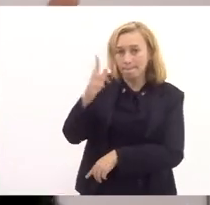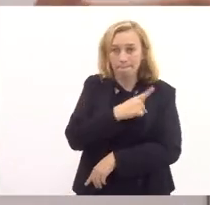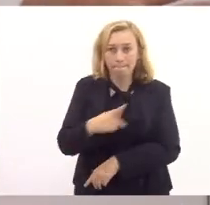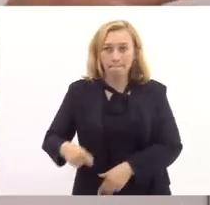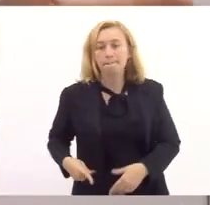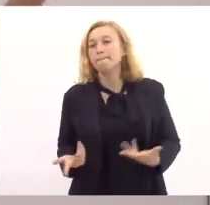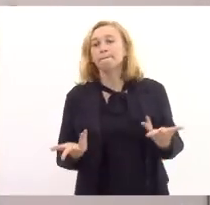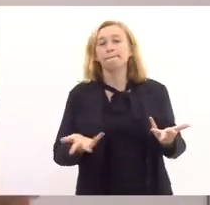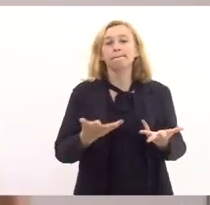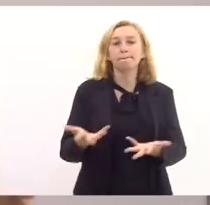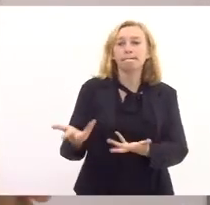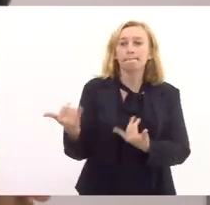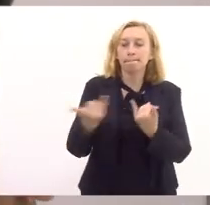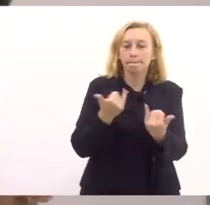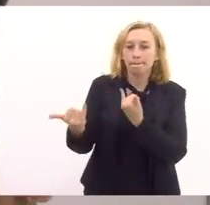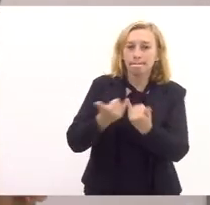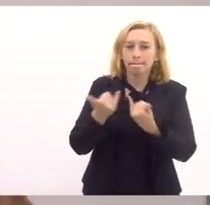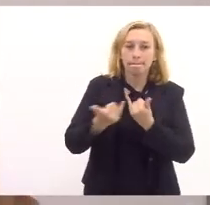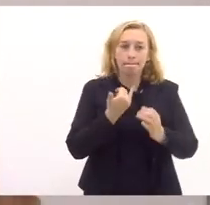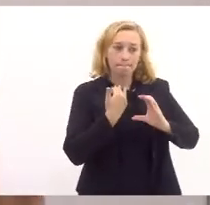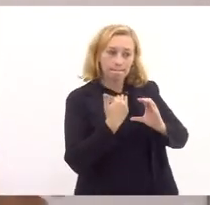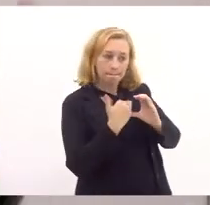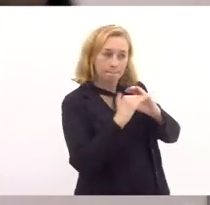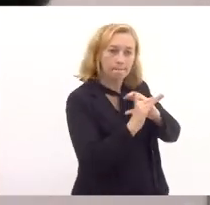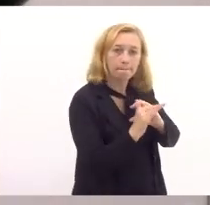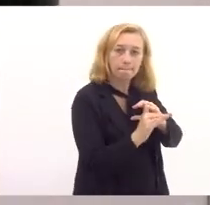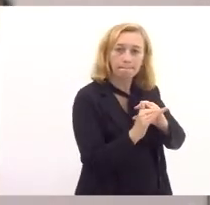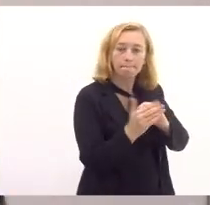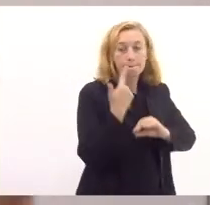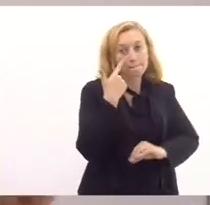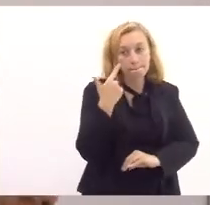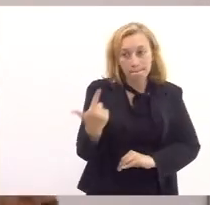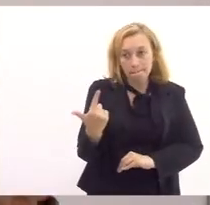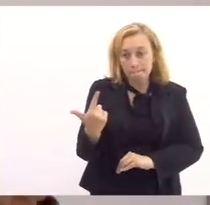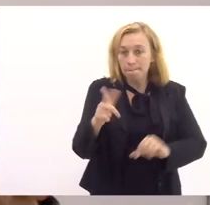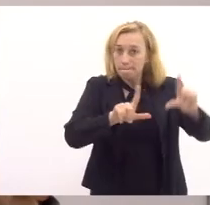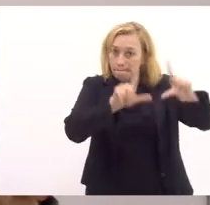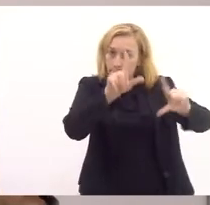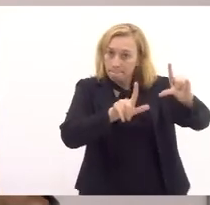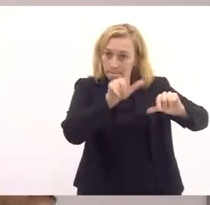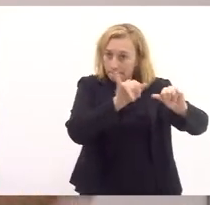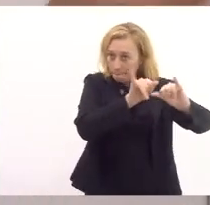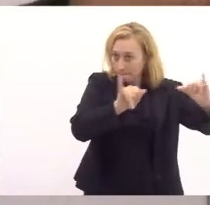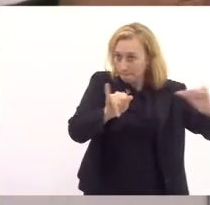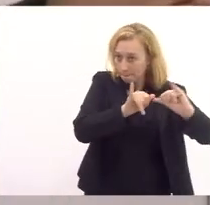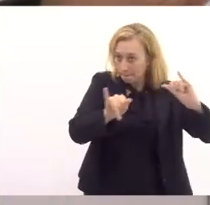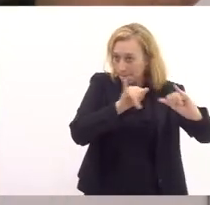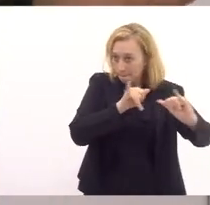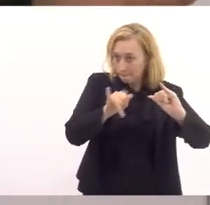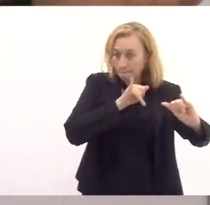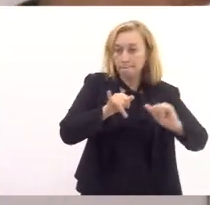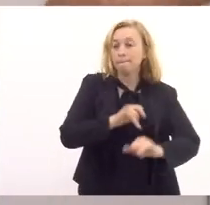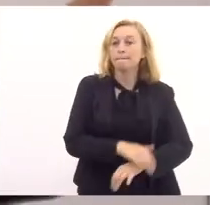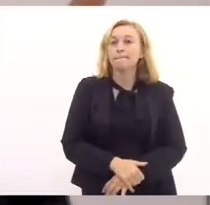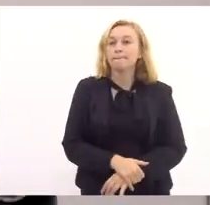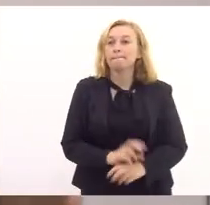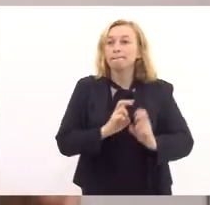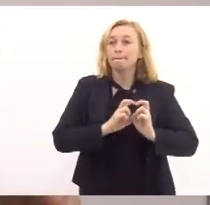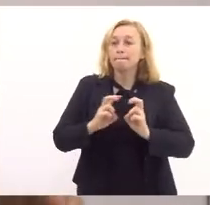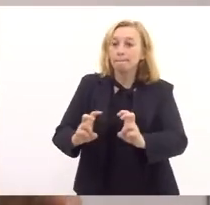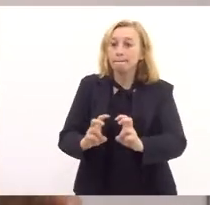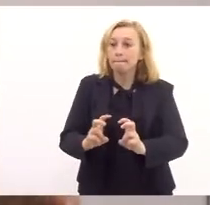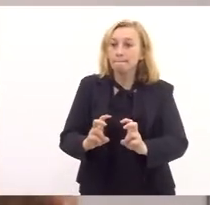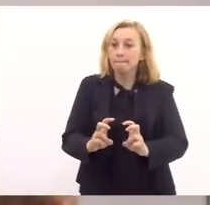Eu recebi uma comunicação, mandei para a senhora, porque eu vi na TV, né, que o trem